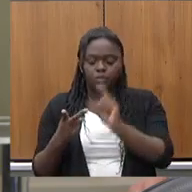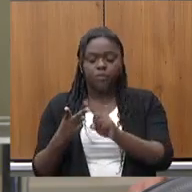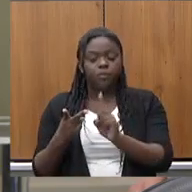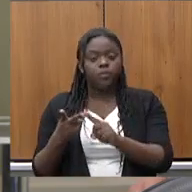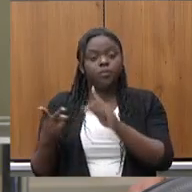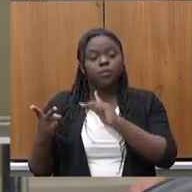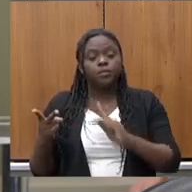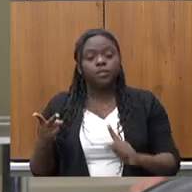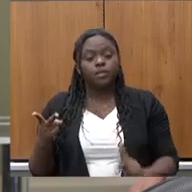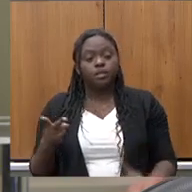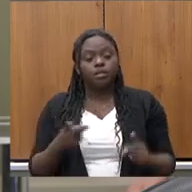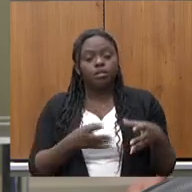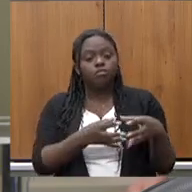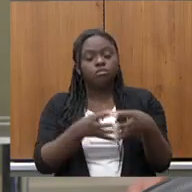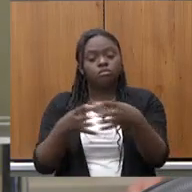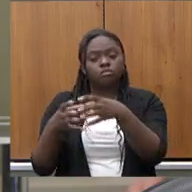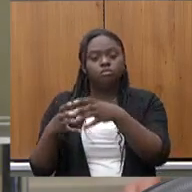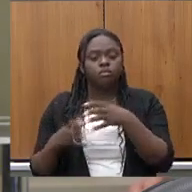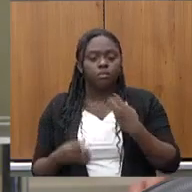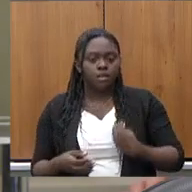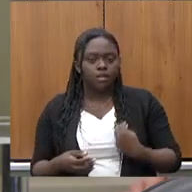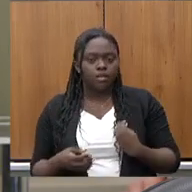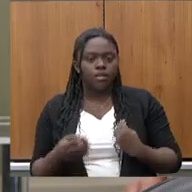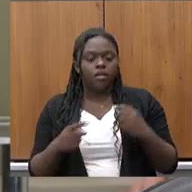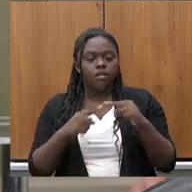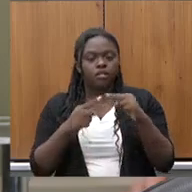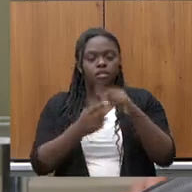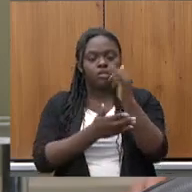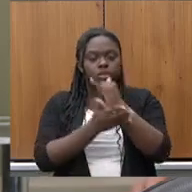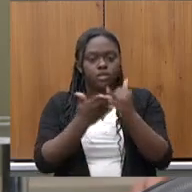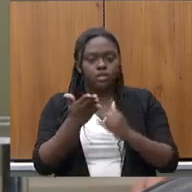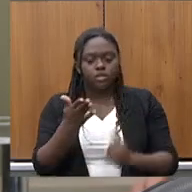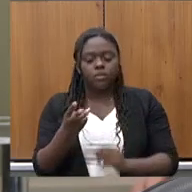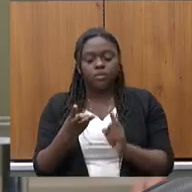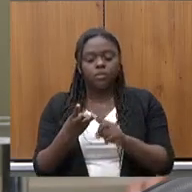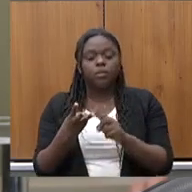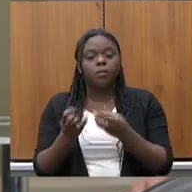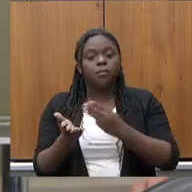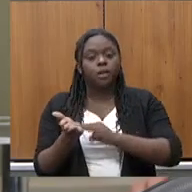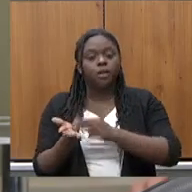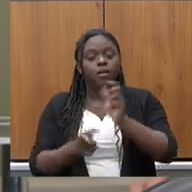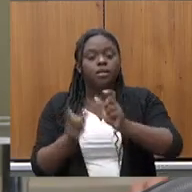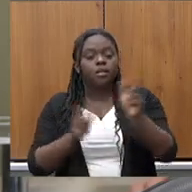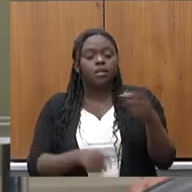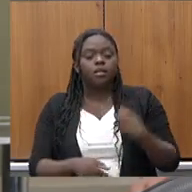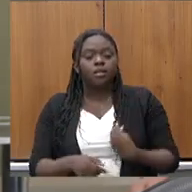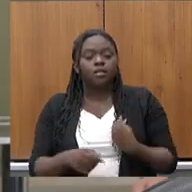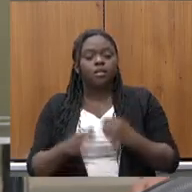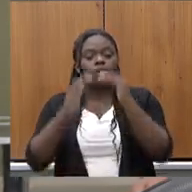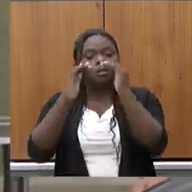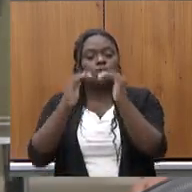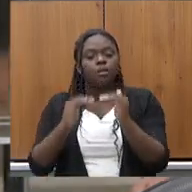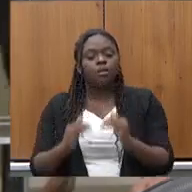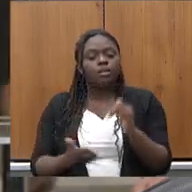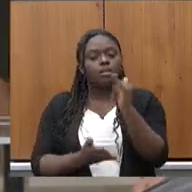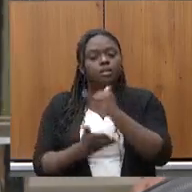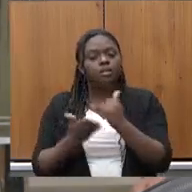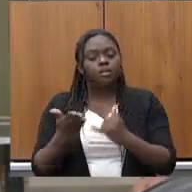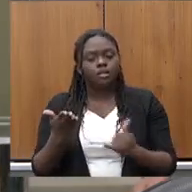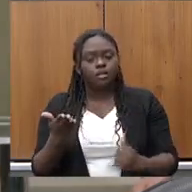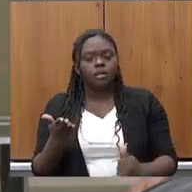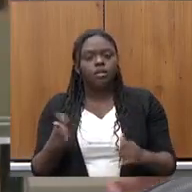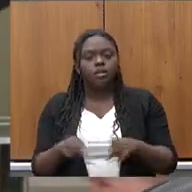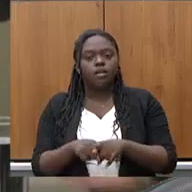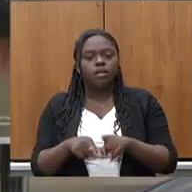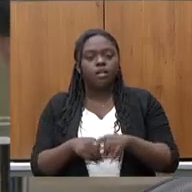das comissões participantes por ordem de inscrição, membros das comissões participantes por ordem da inscrição,